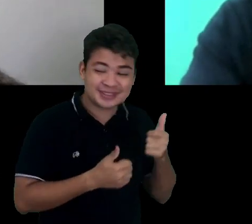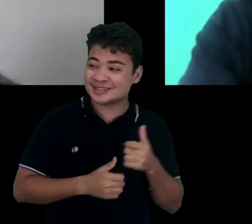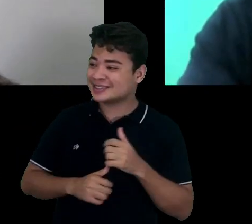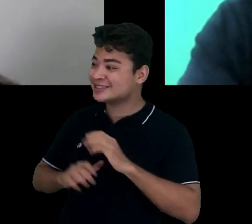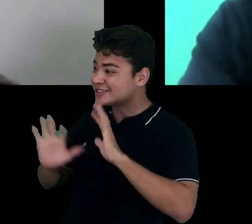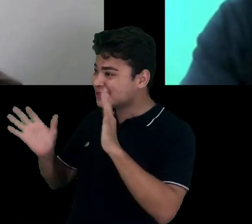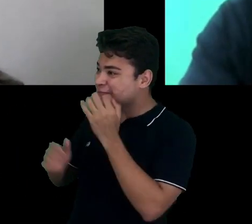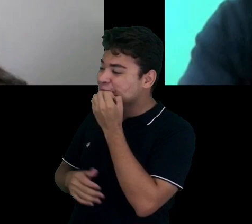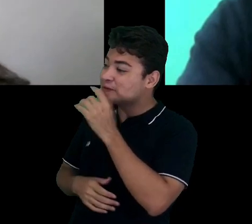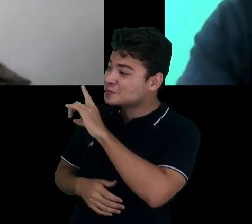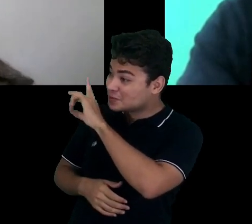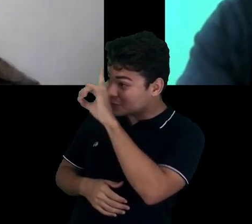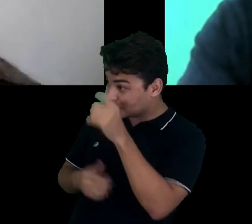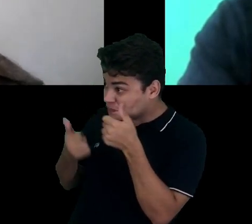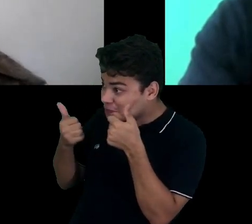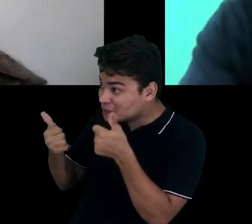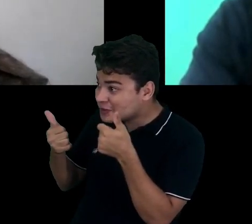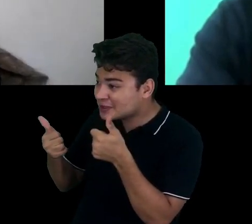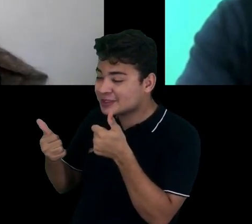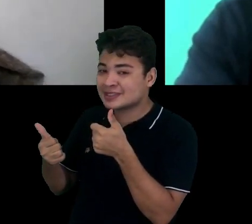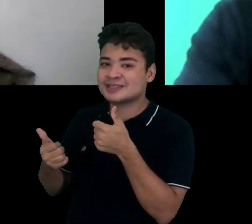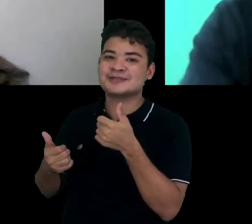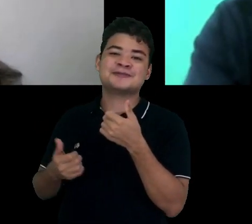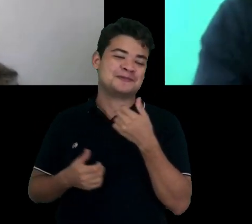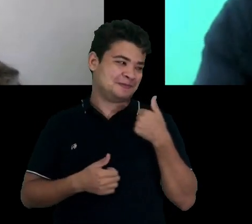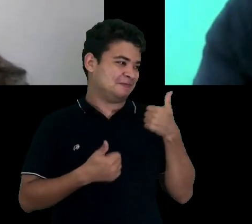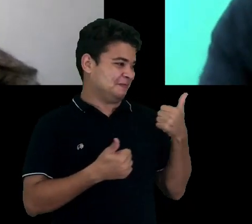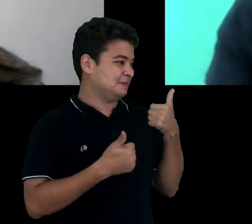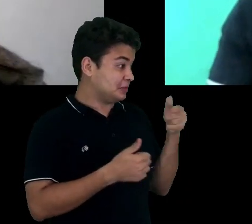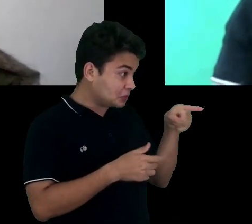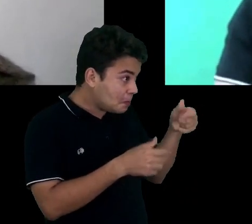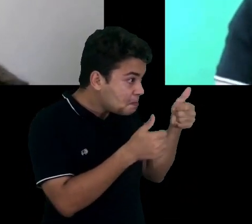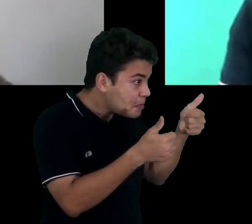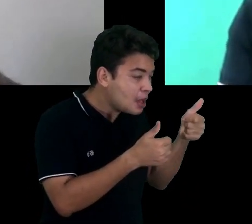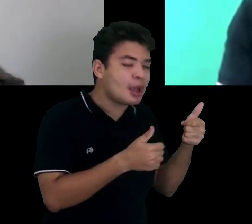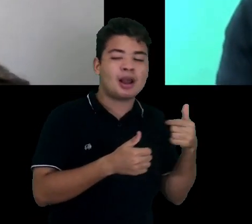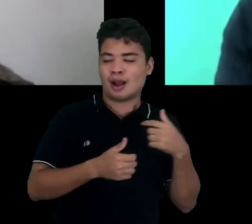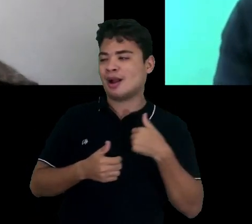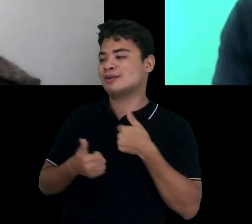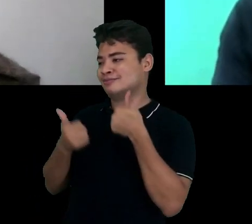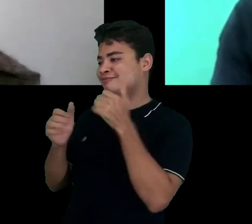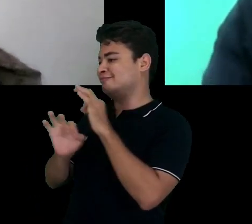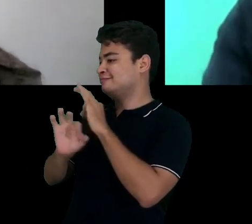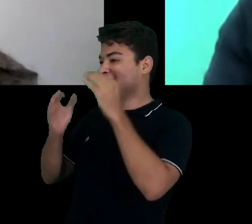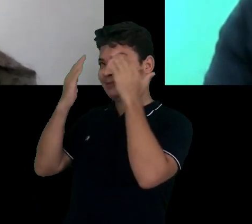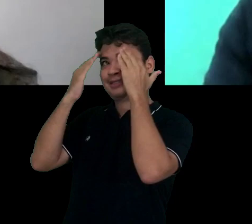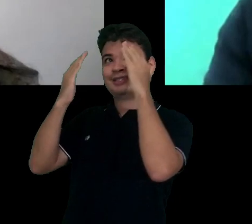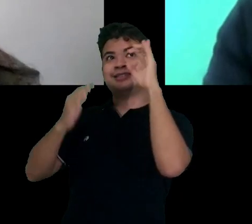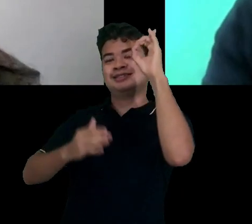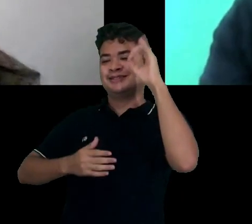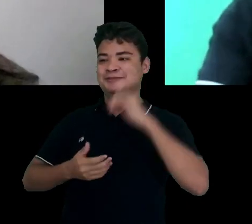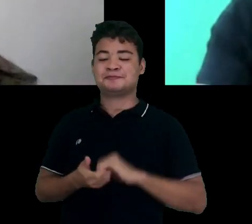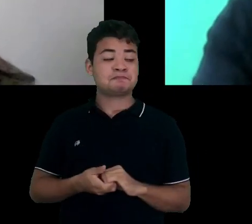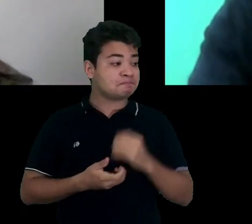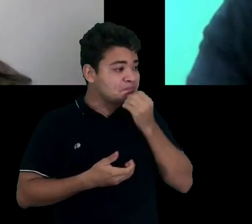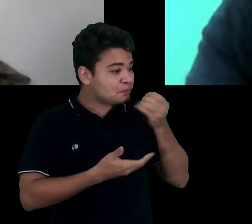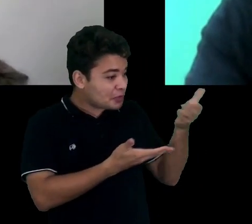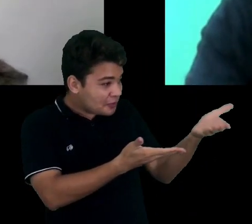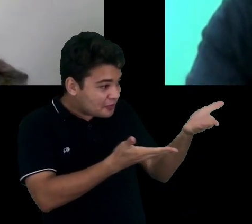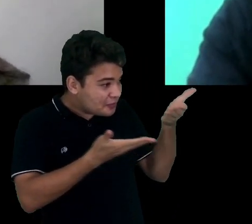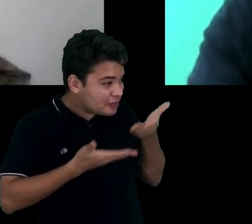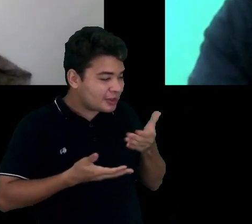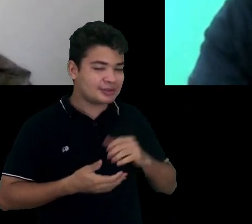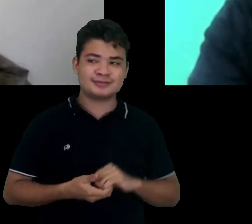Bom dia. Bom dia, tudo bom? Tudo bom? E você, como está? Bem, graças a Deus. Seja